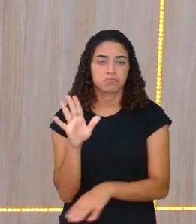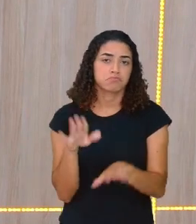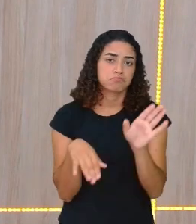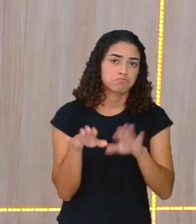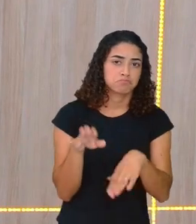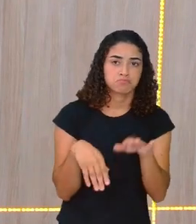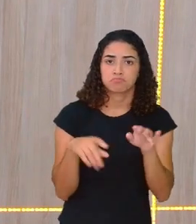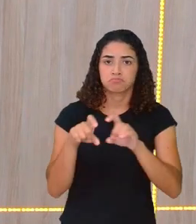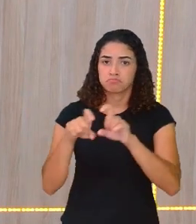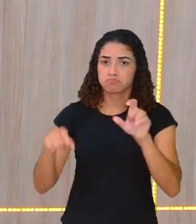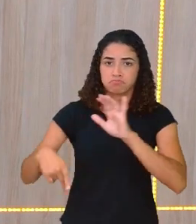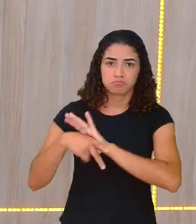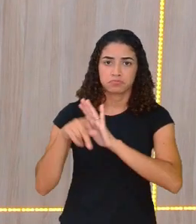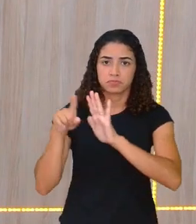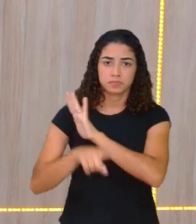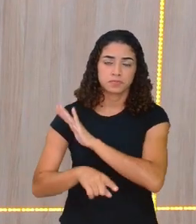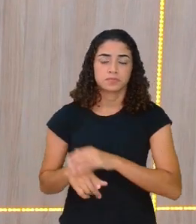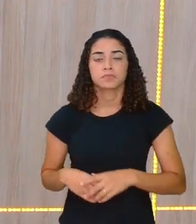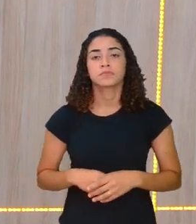do enunciado.